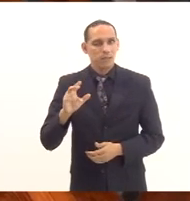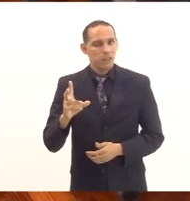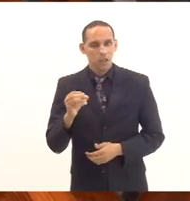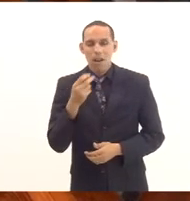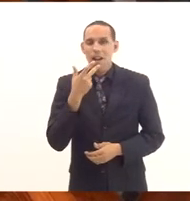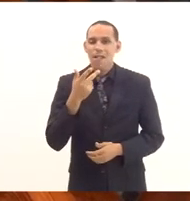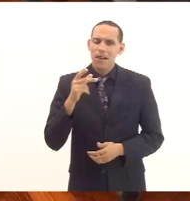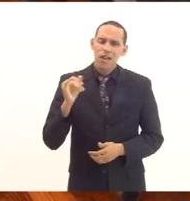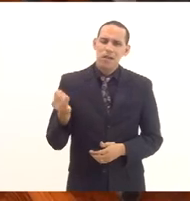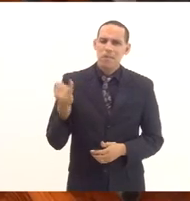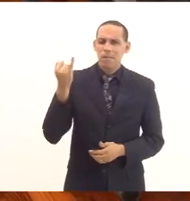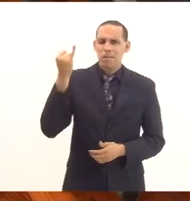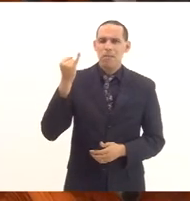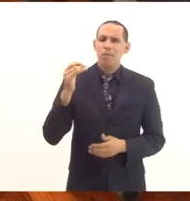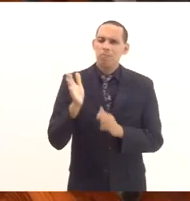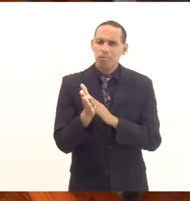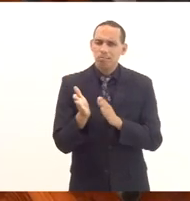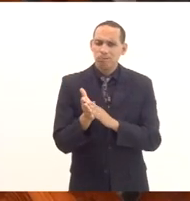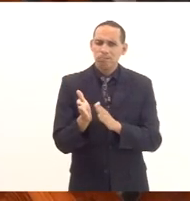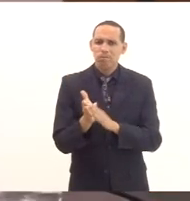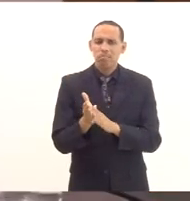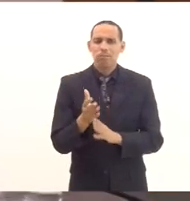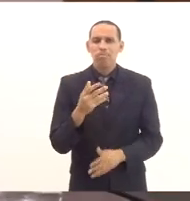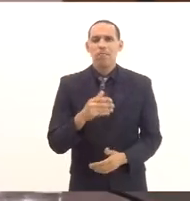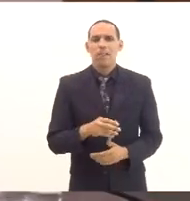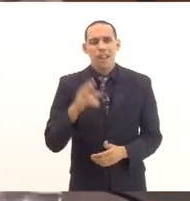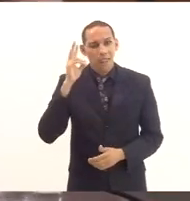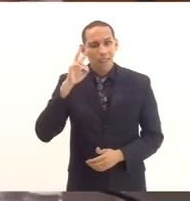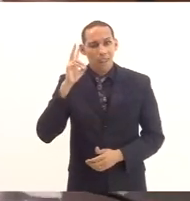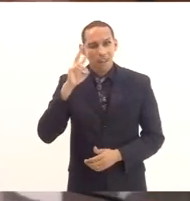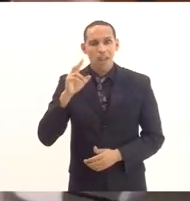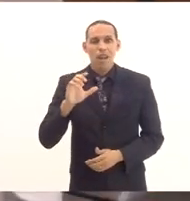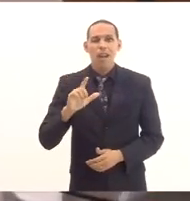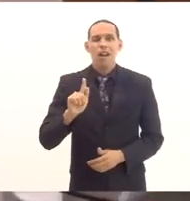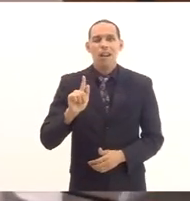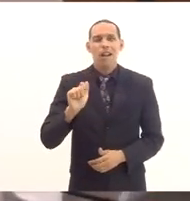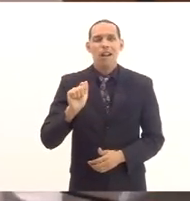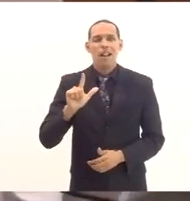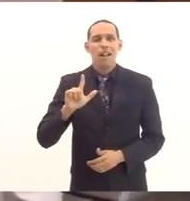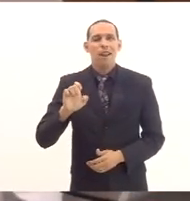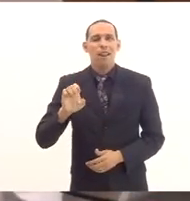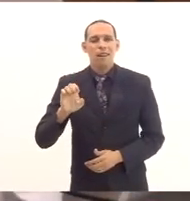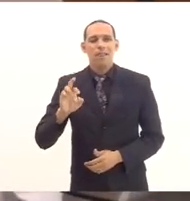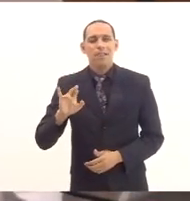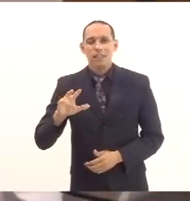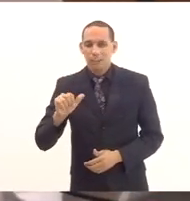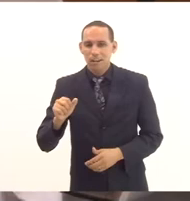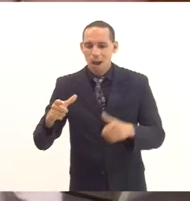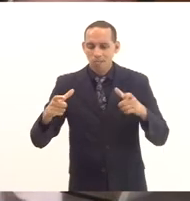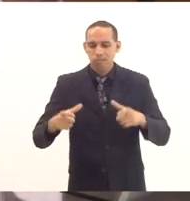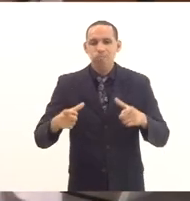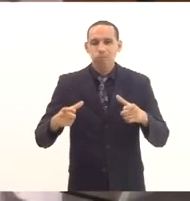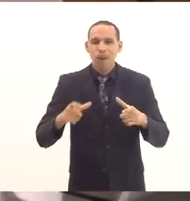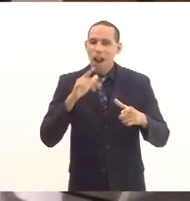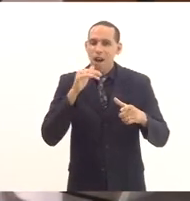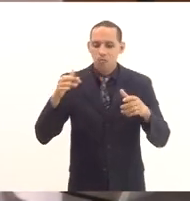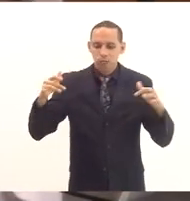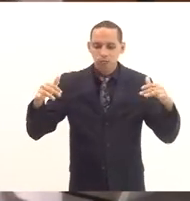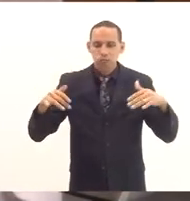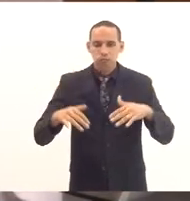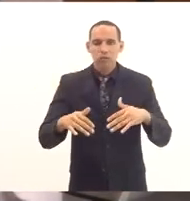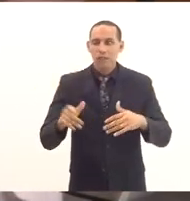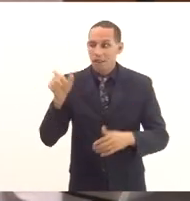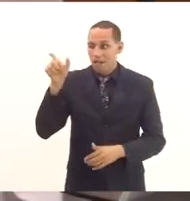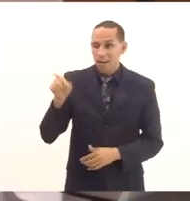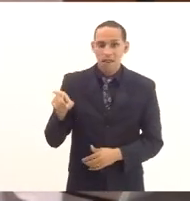importante porque a gente fala disso também então parabenizar o Paulinho que ser lembrado essa galeria isso impacta muito lá na região Paulinho também